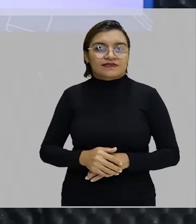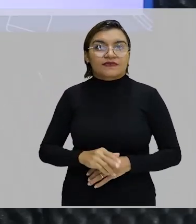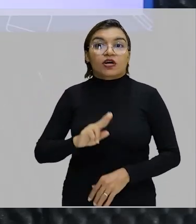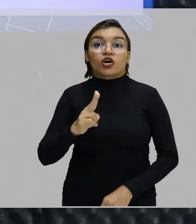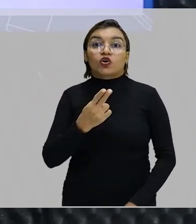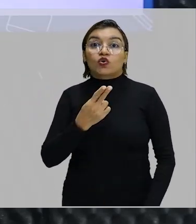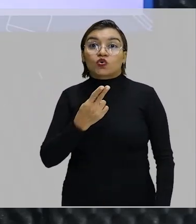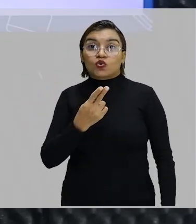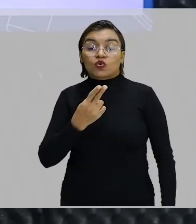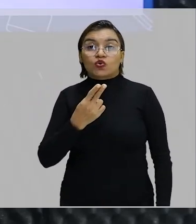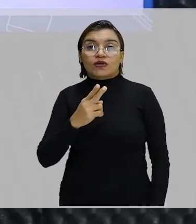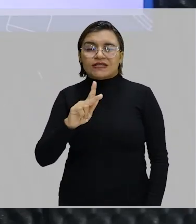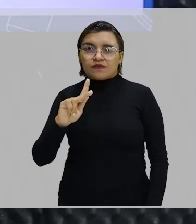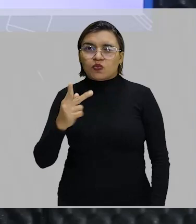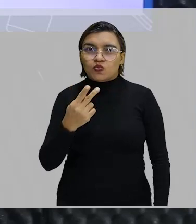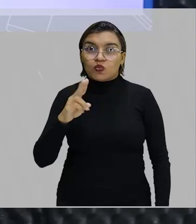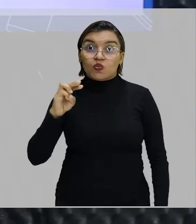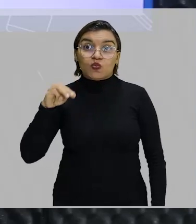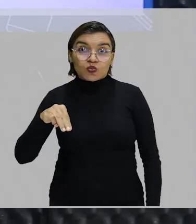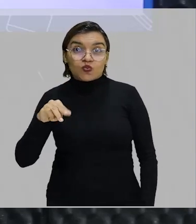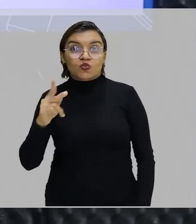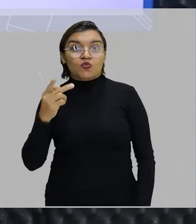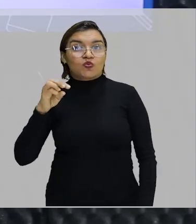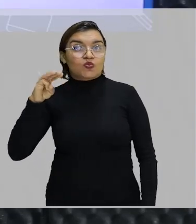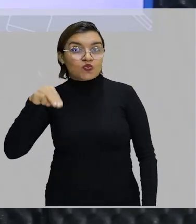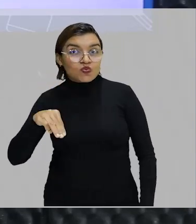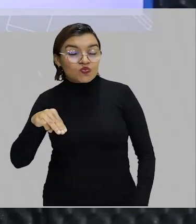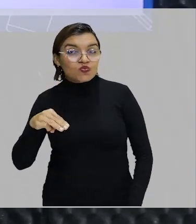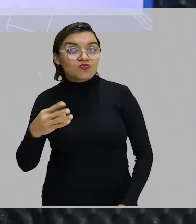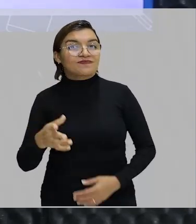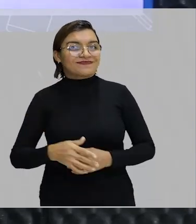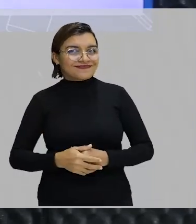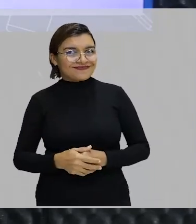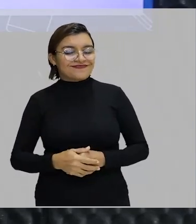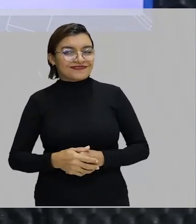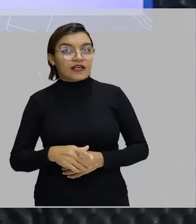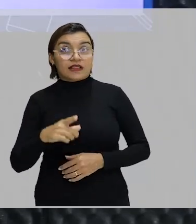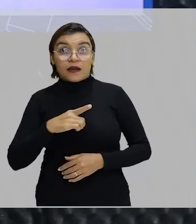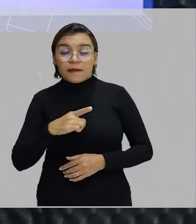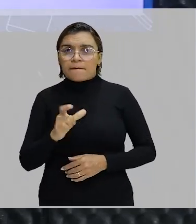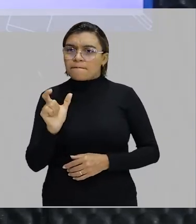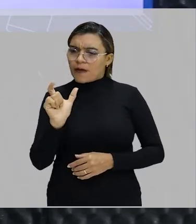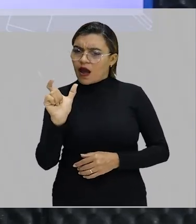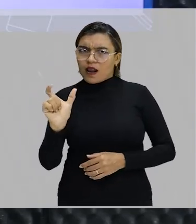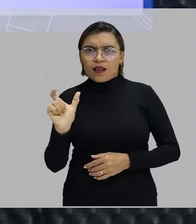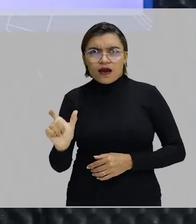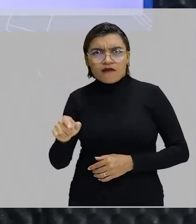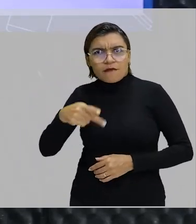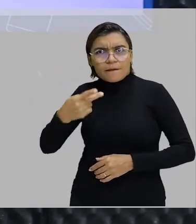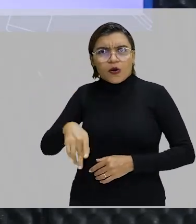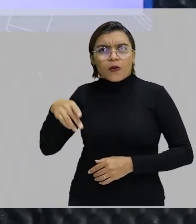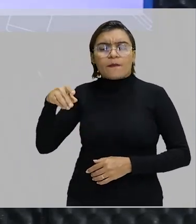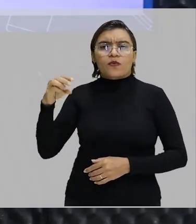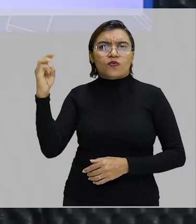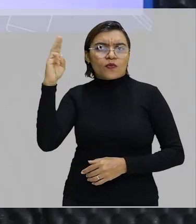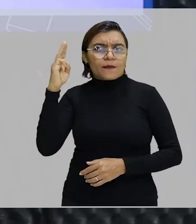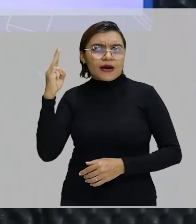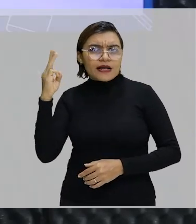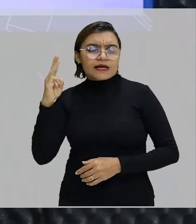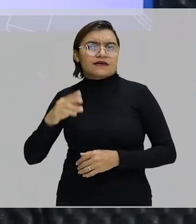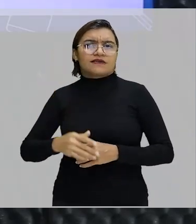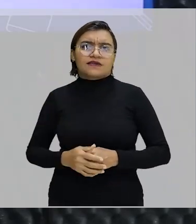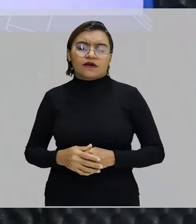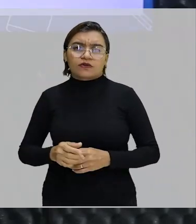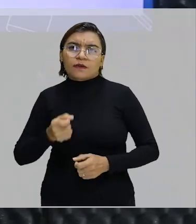A gente também fala isso aqui no Maranhão. O que mais? Uma expressão que, para nós, é uma interjeição